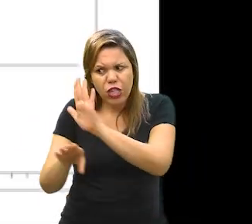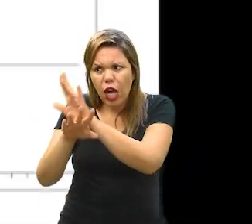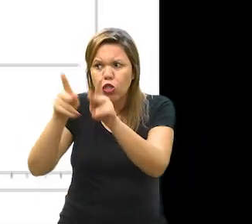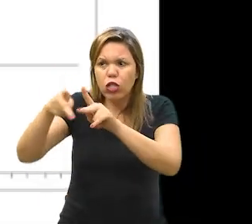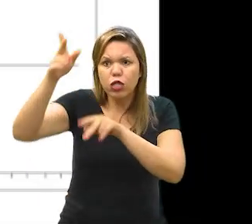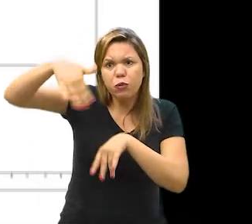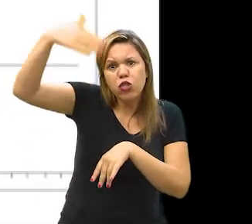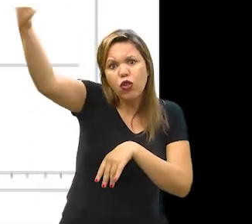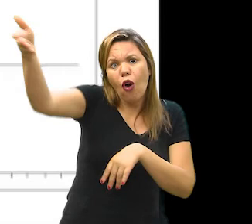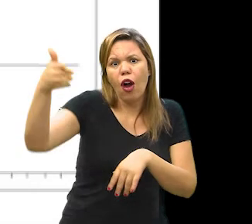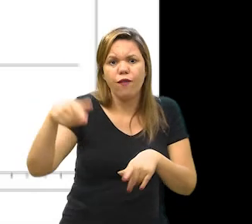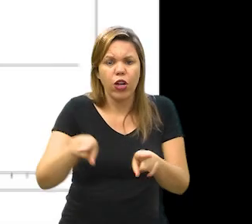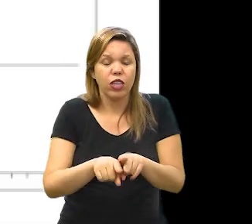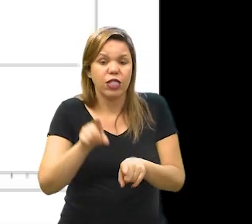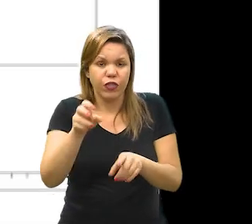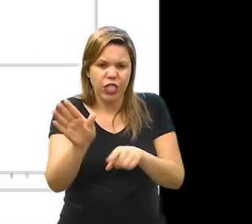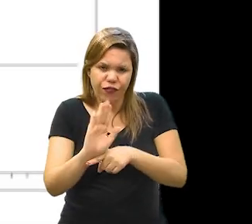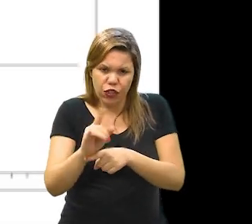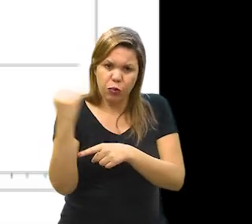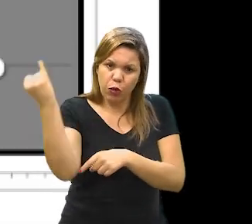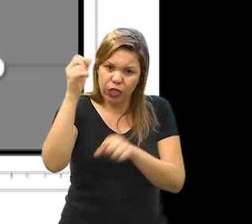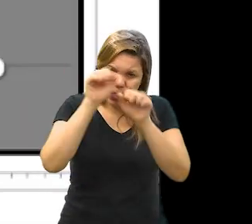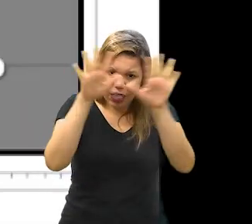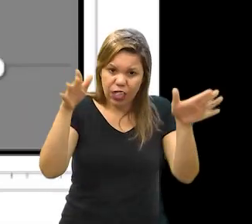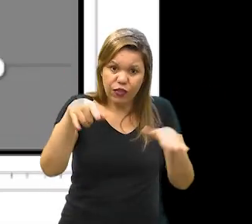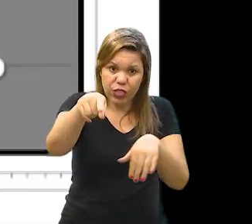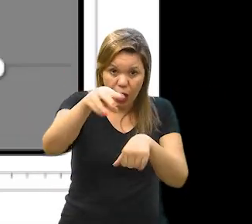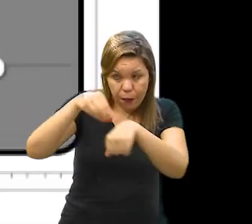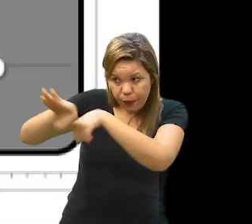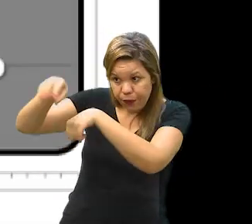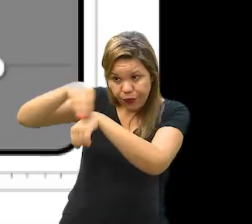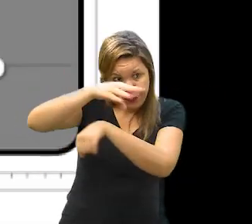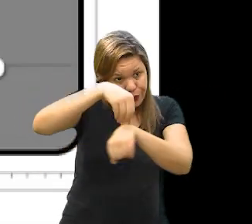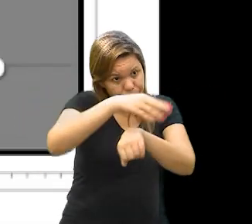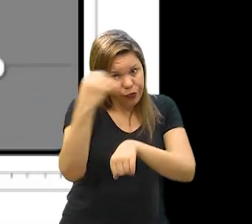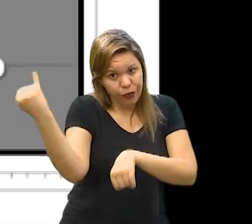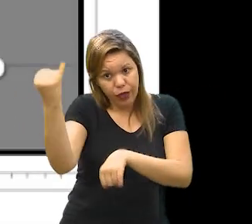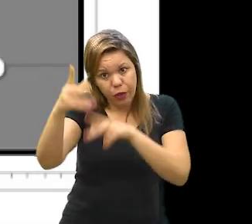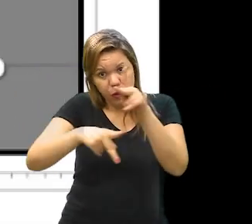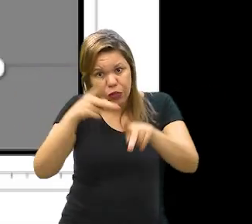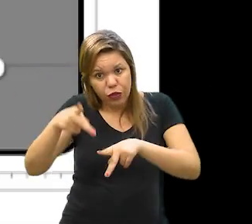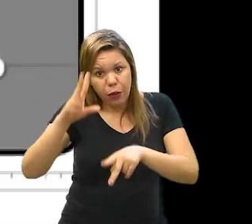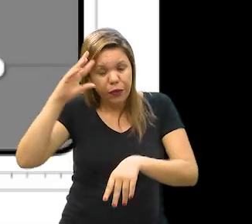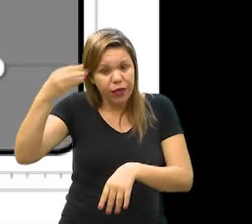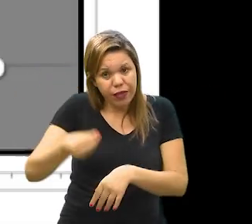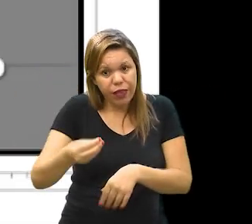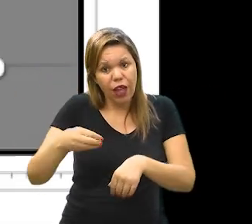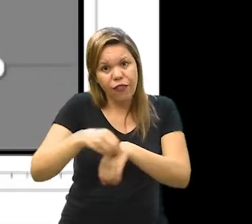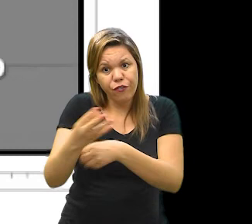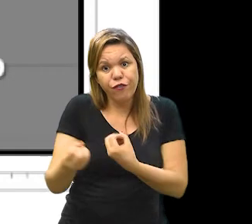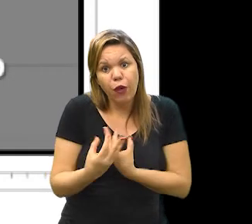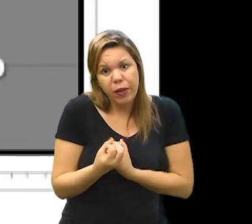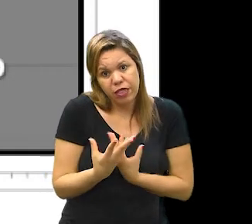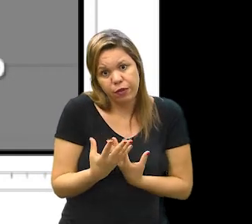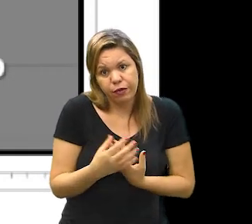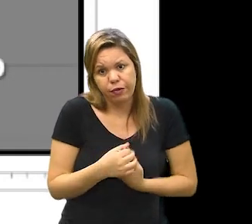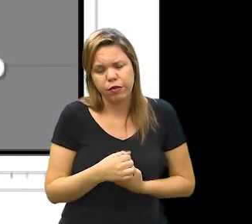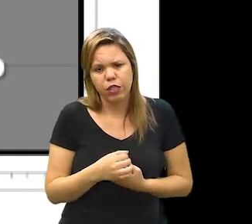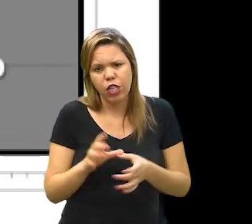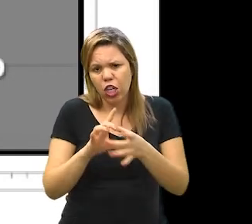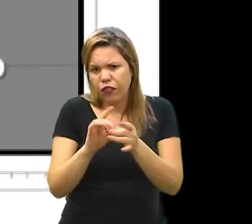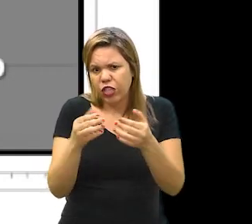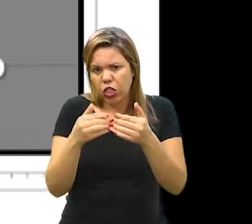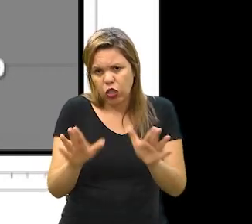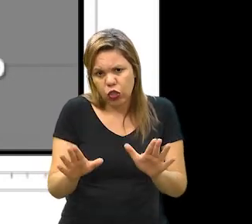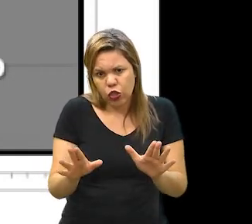vidas. E se esse vídeo for esclarecedor para você, eu peço que repasse adiante, porque muita gente ainda precisa entender essas informações. Eu vou deixar